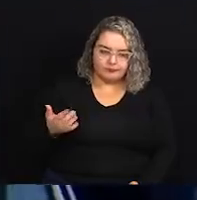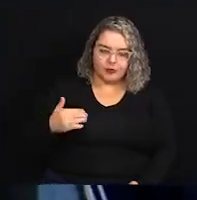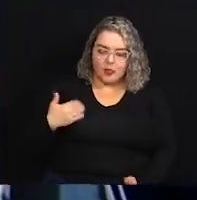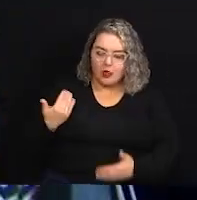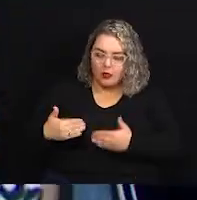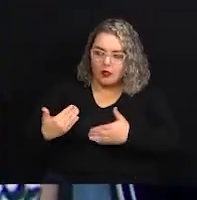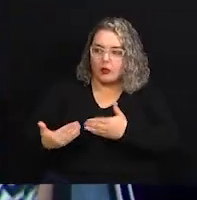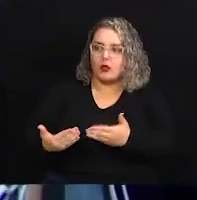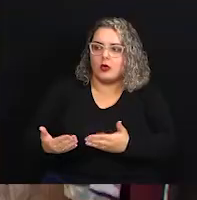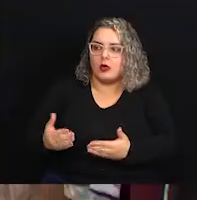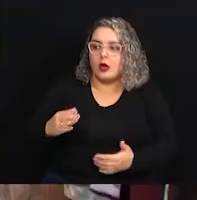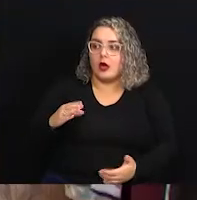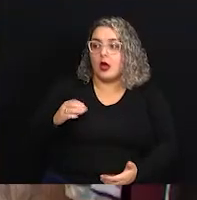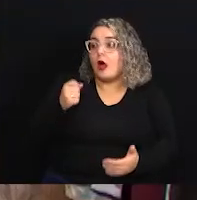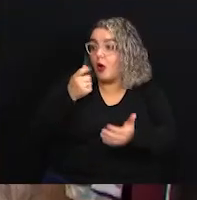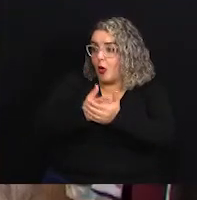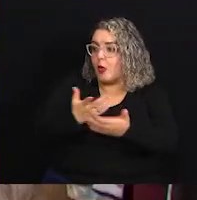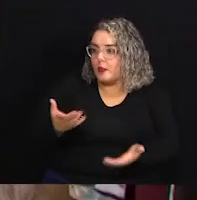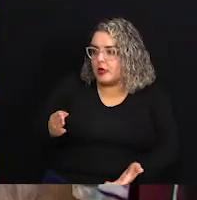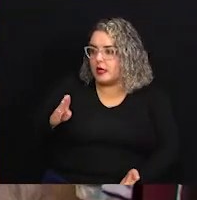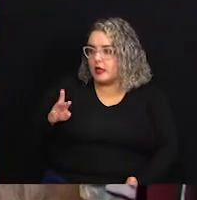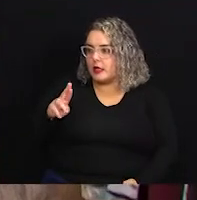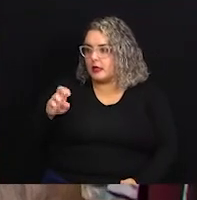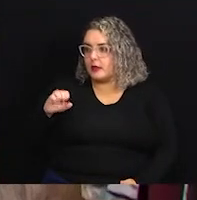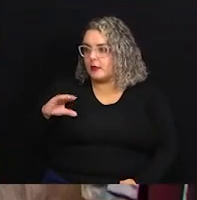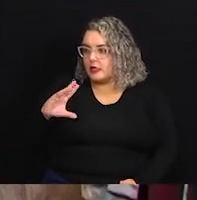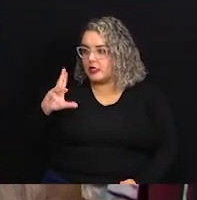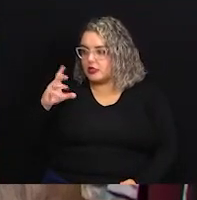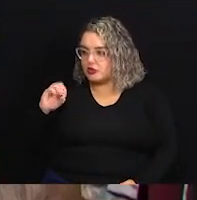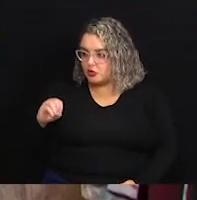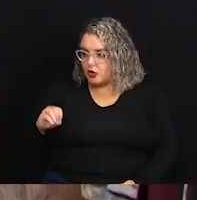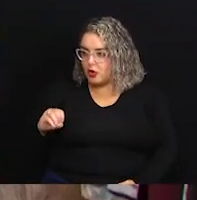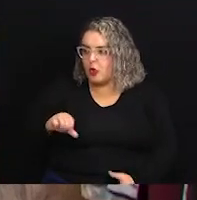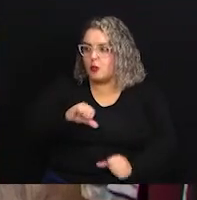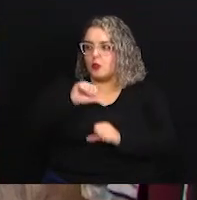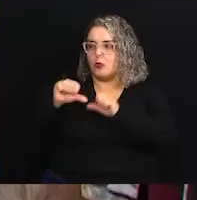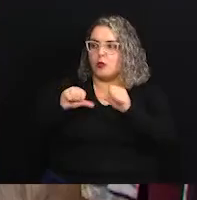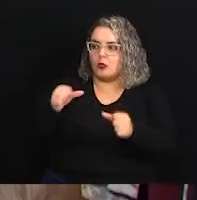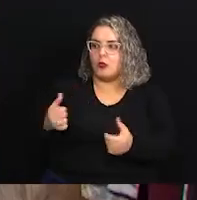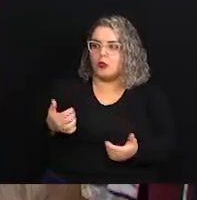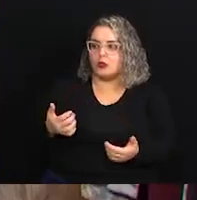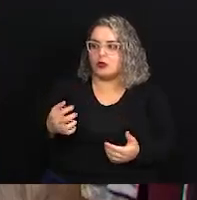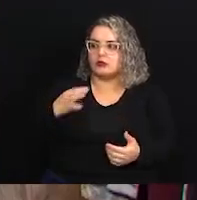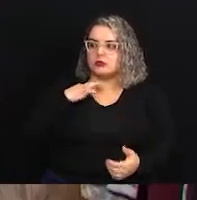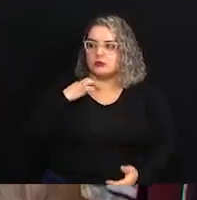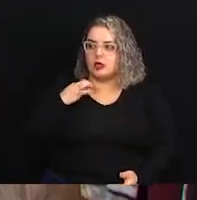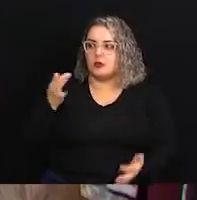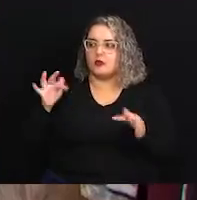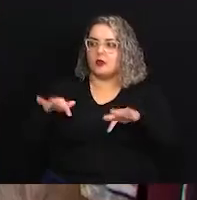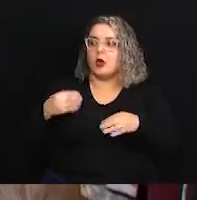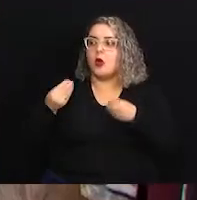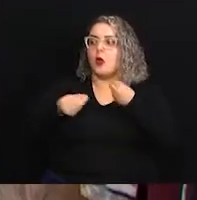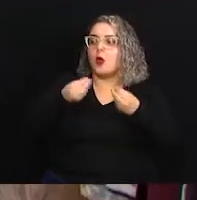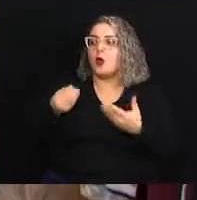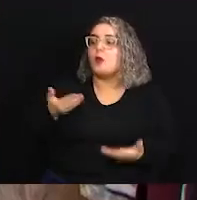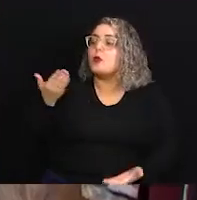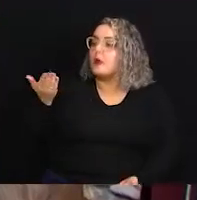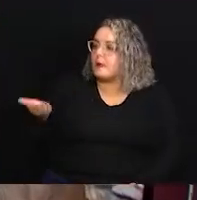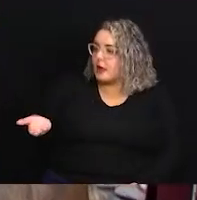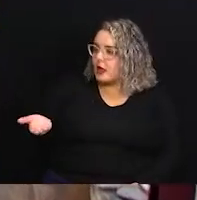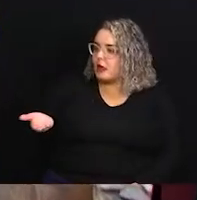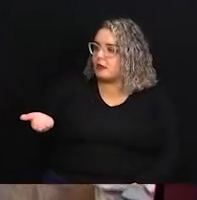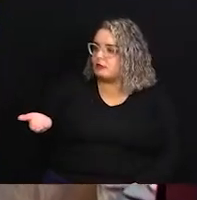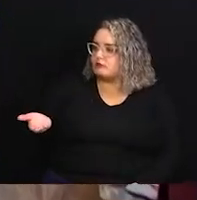quando você passou a consumir em brechó, você muda a destinação dessa peça quando você não quer mais? Como que é isso